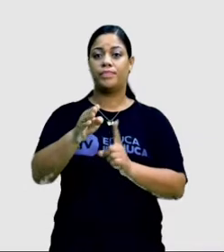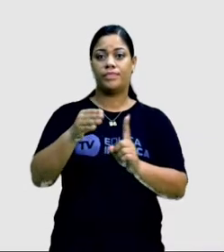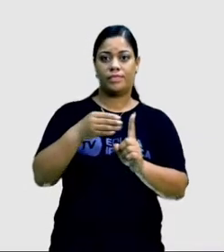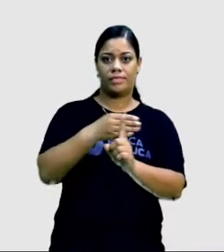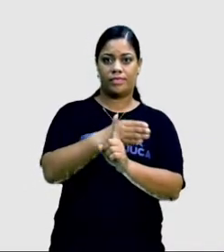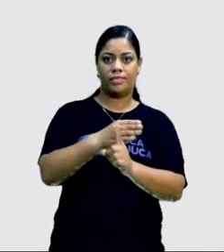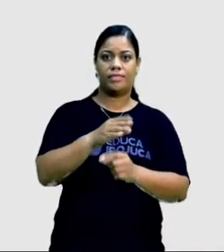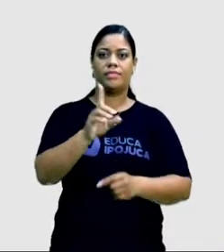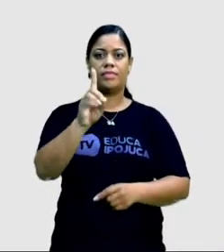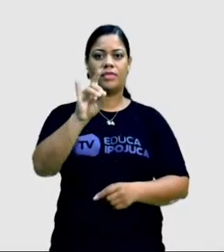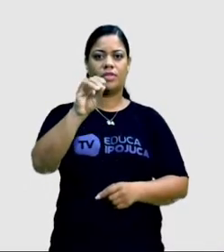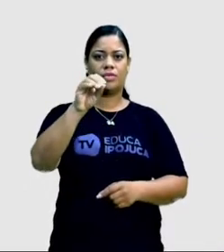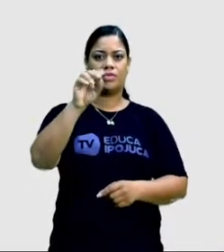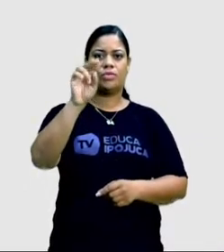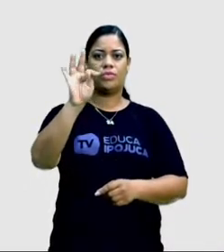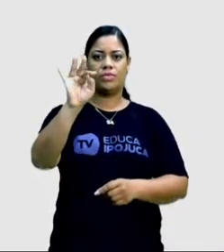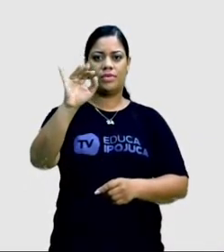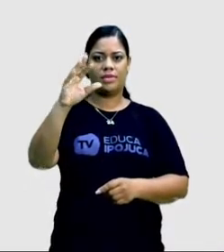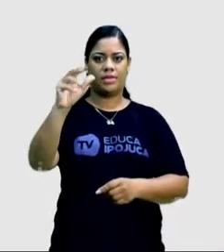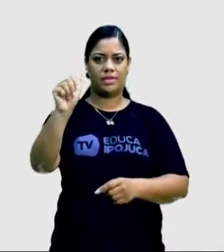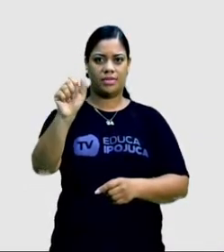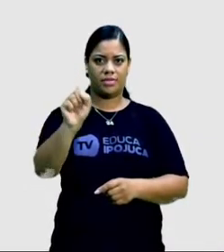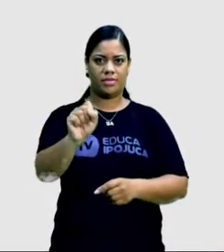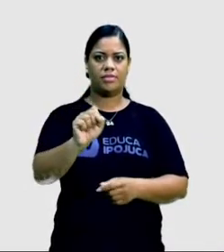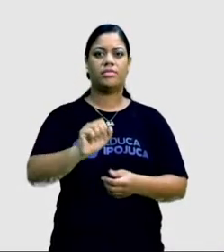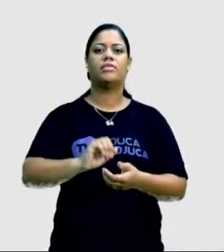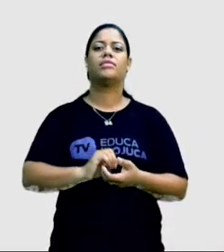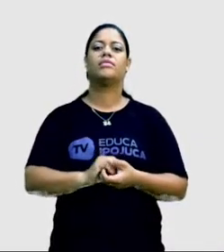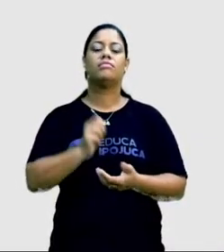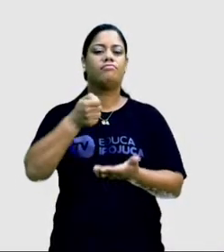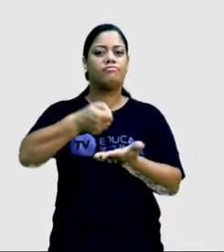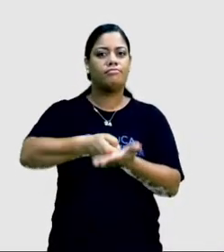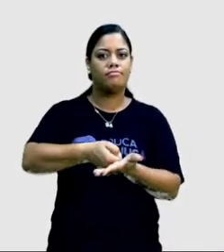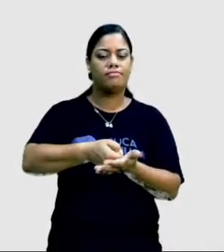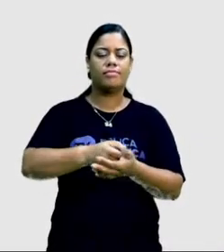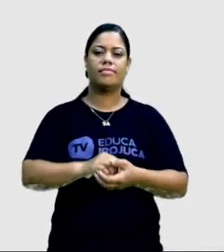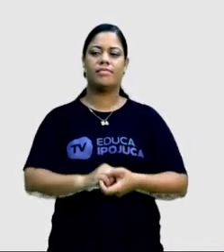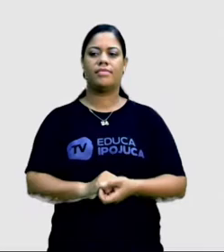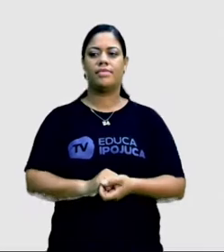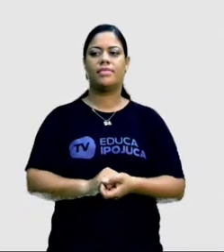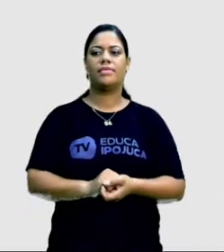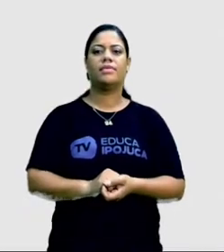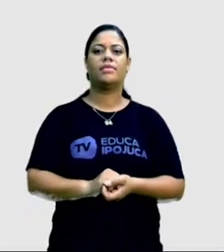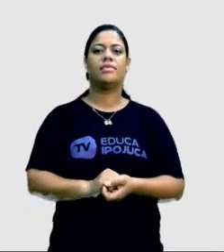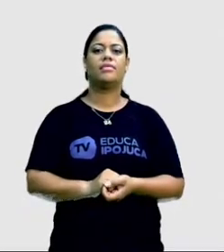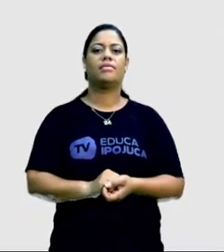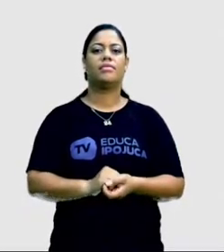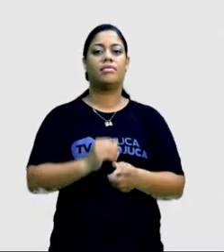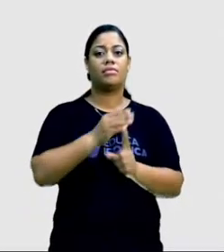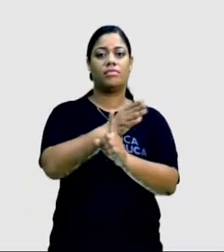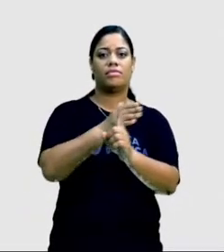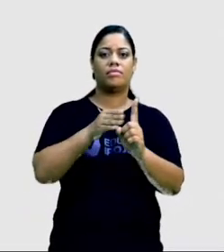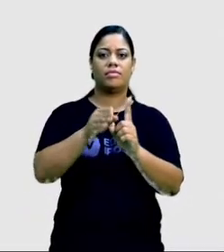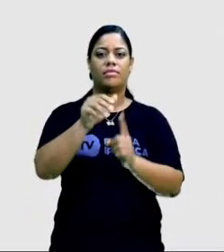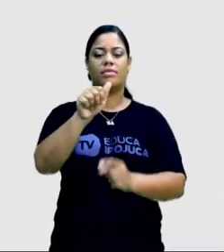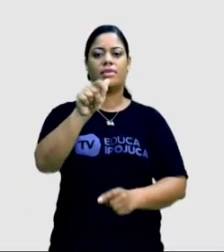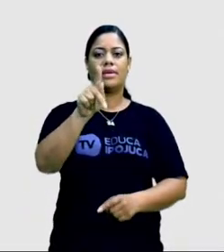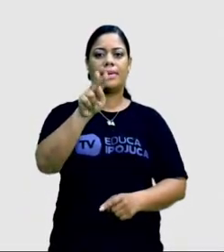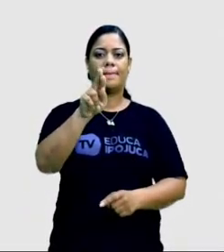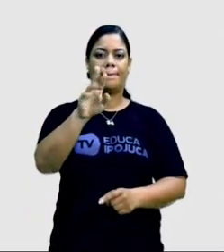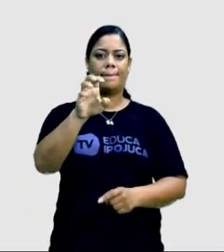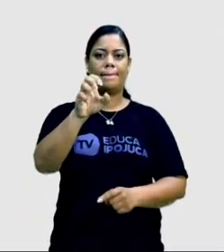Modalizações deônticas, princípio de permissão e obrigação. Modalizações